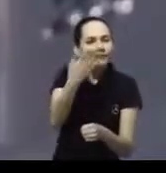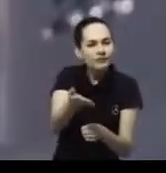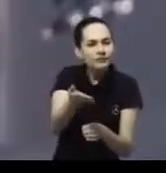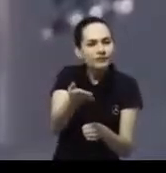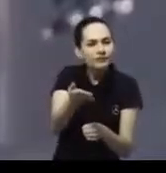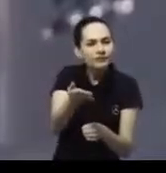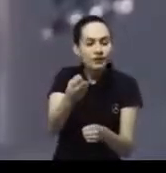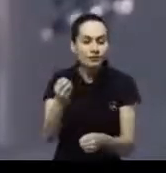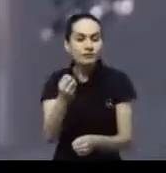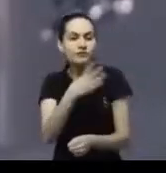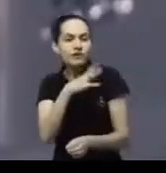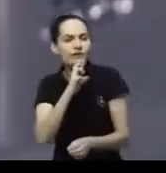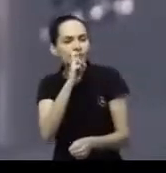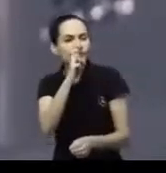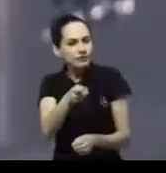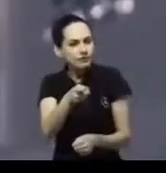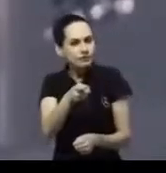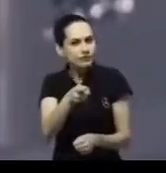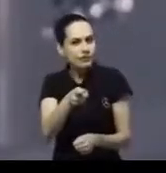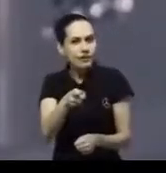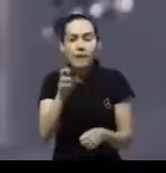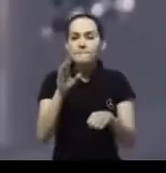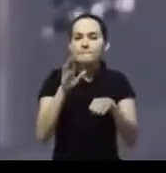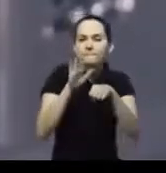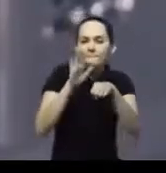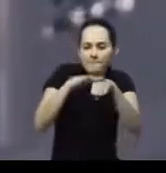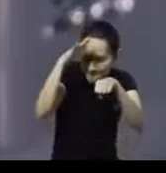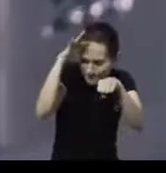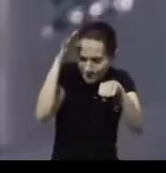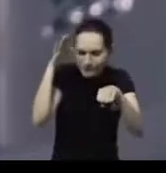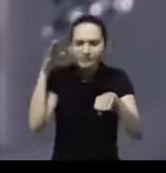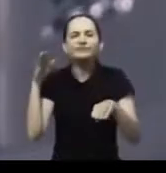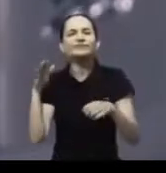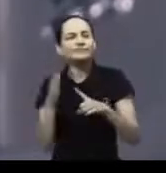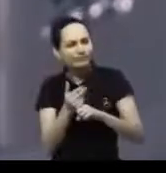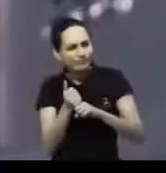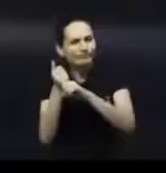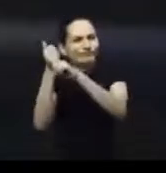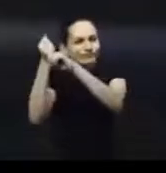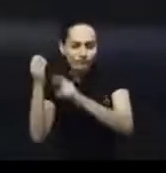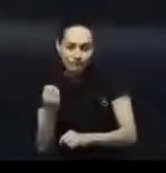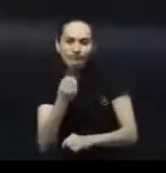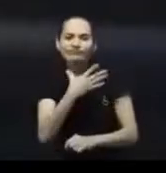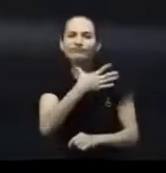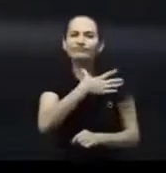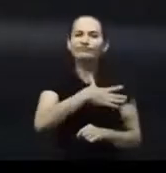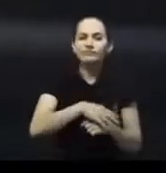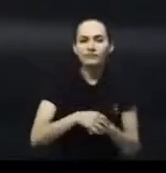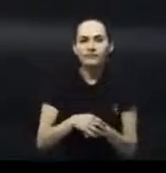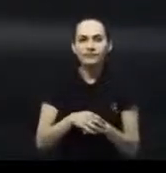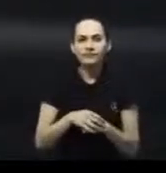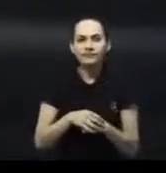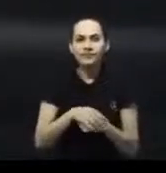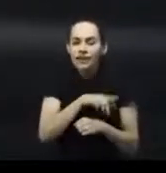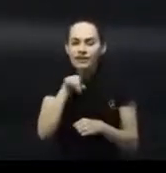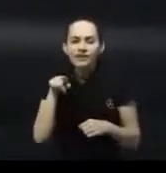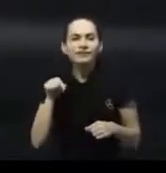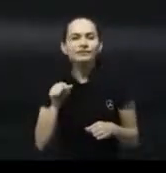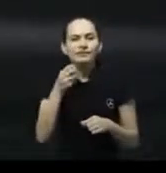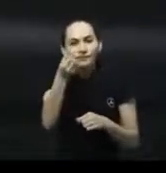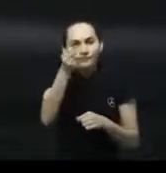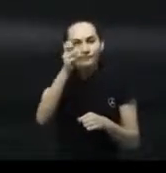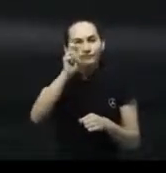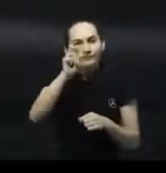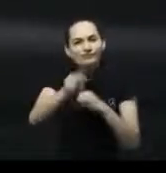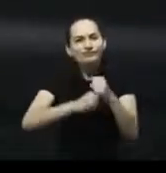pediam por novas soluções mais eficientes e mais modernas e nesse 65